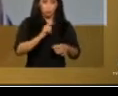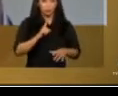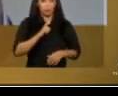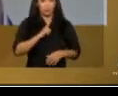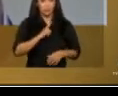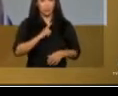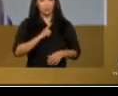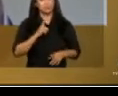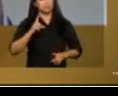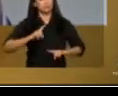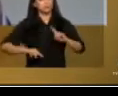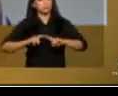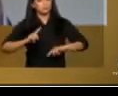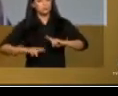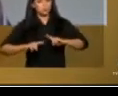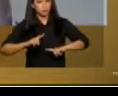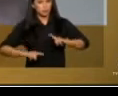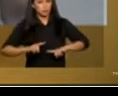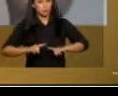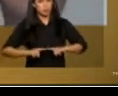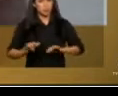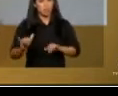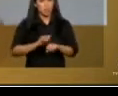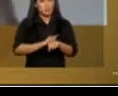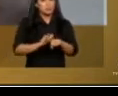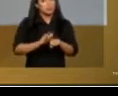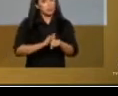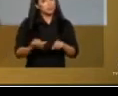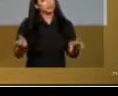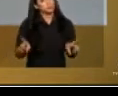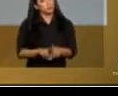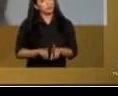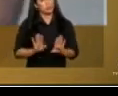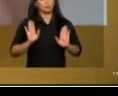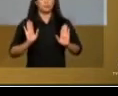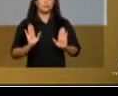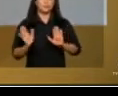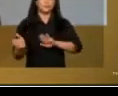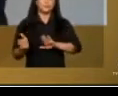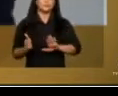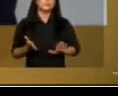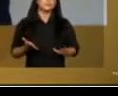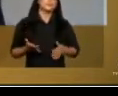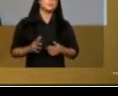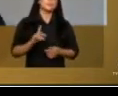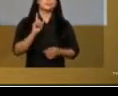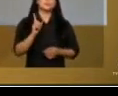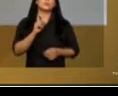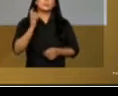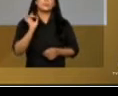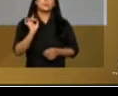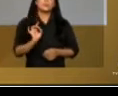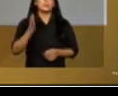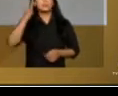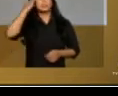Produtos estratégicos. Portanto, aqui não se trata de